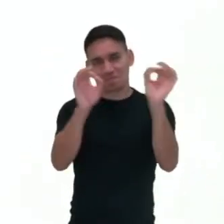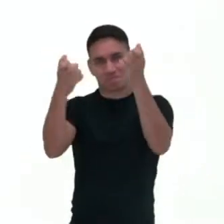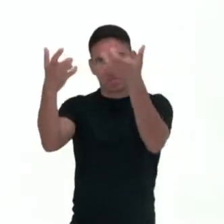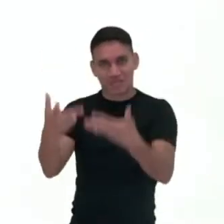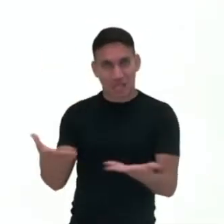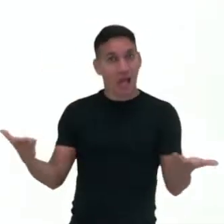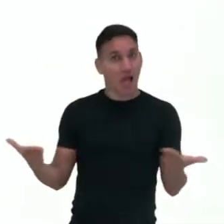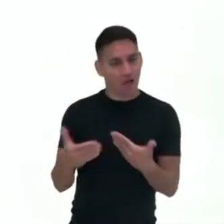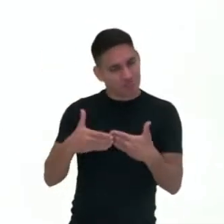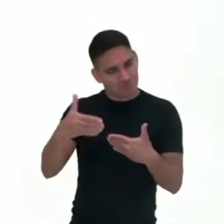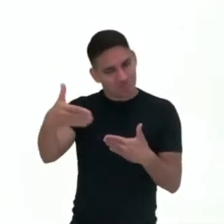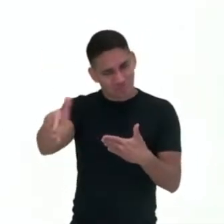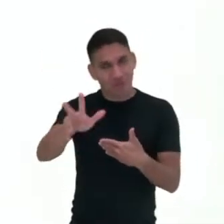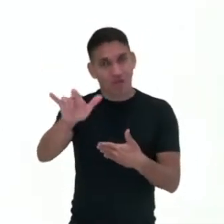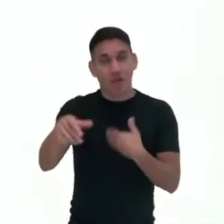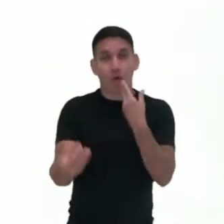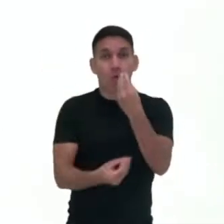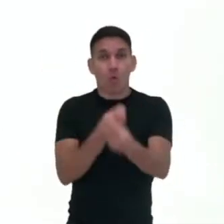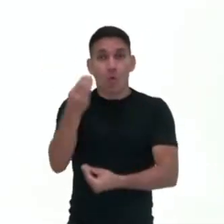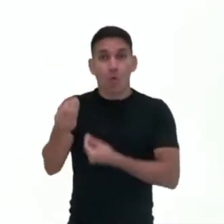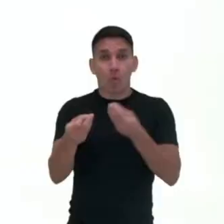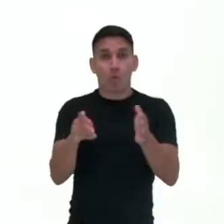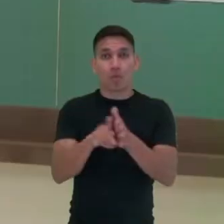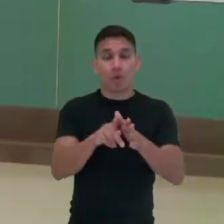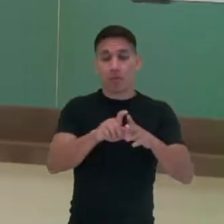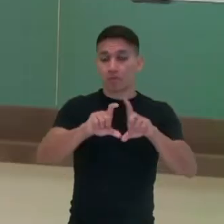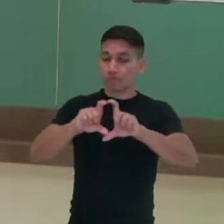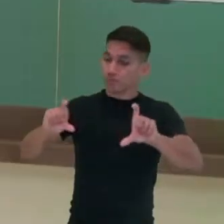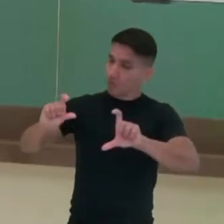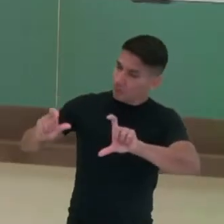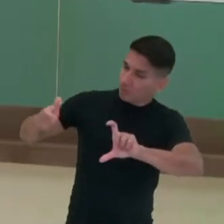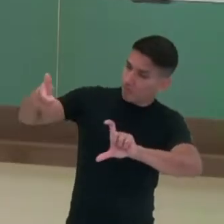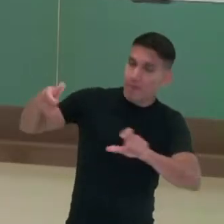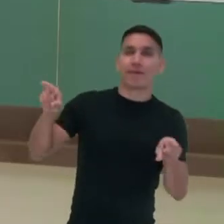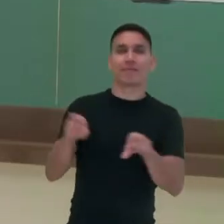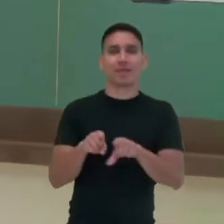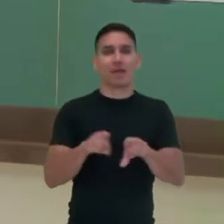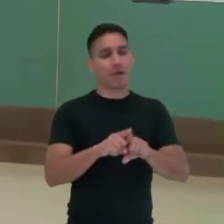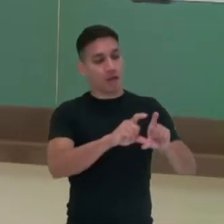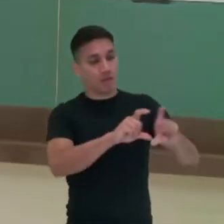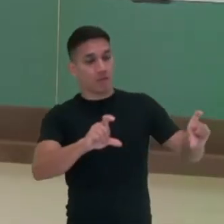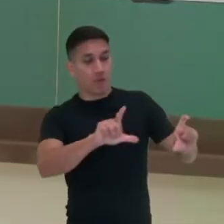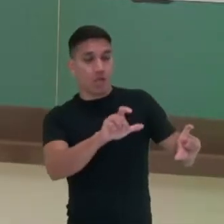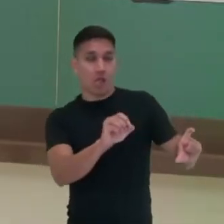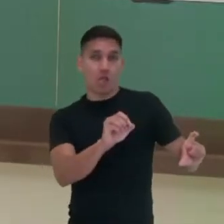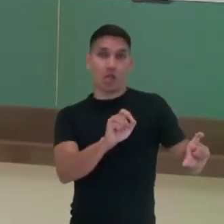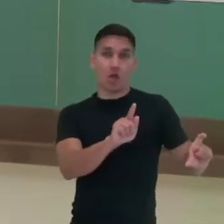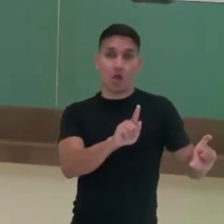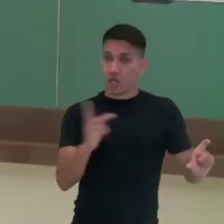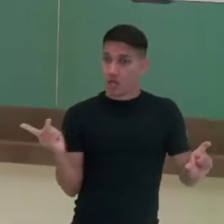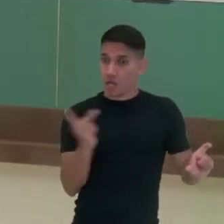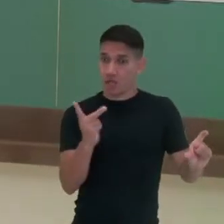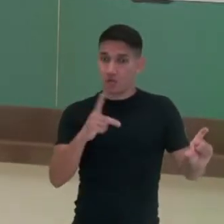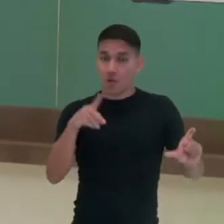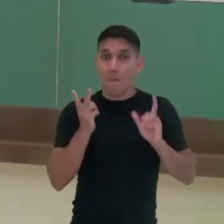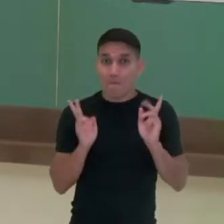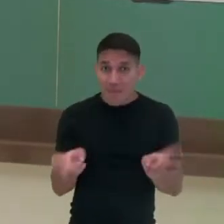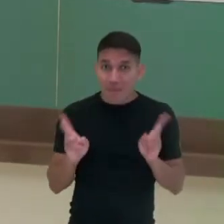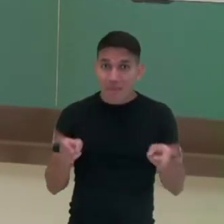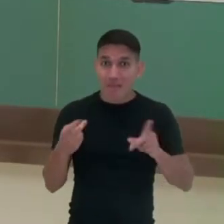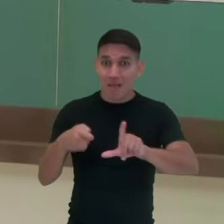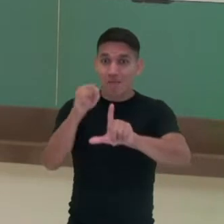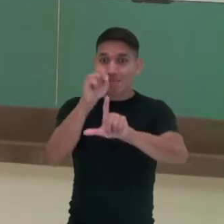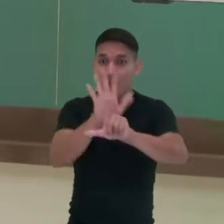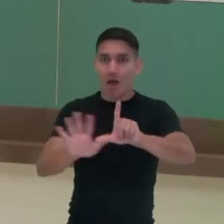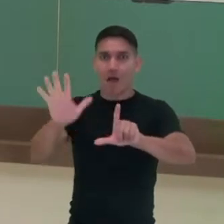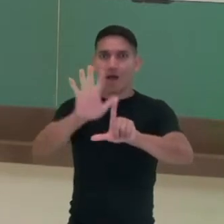Nós vamos construir a função exponencial e também a logarítmica no mesmo gráfico e a partir daí tirar algumas